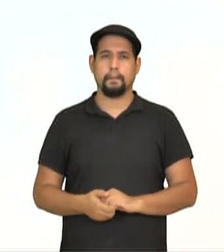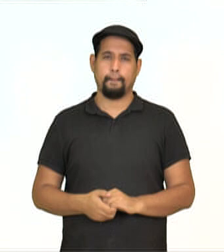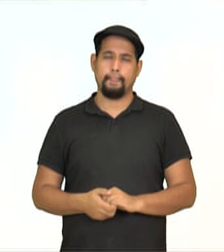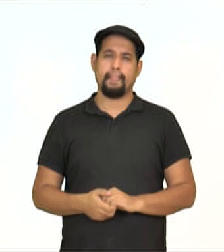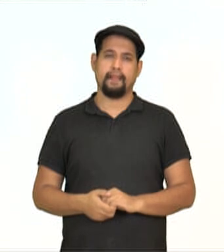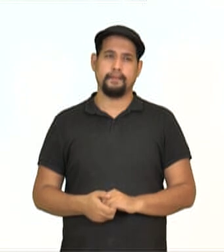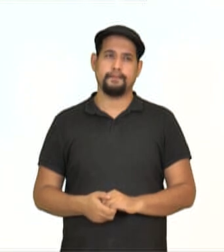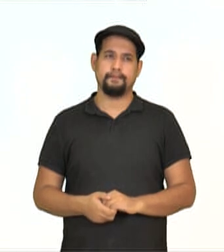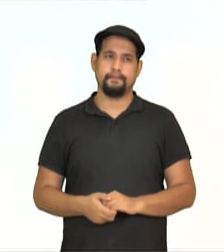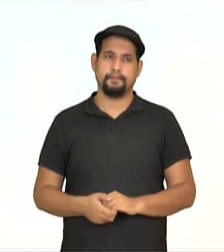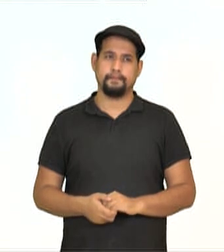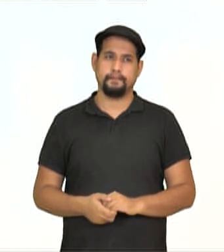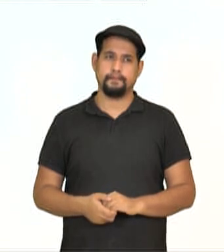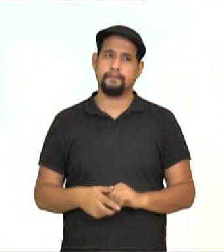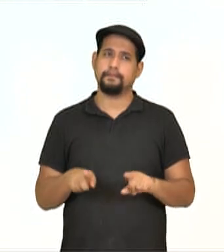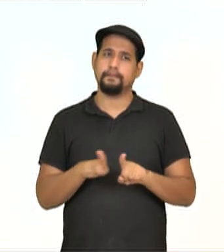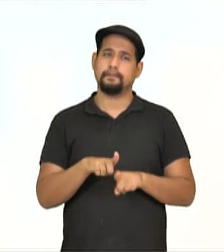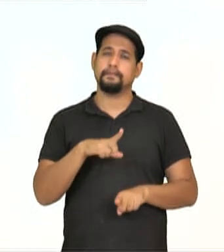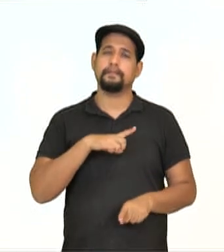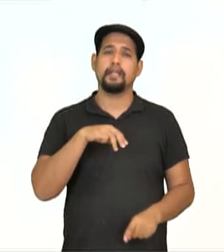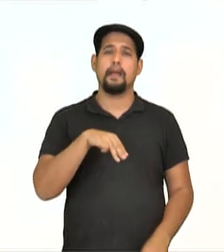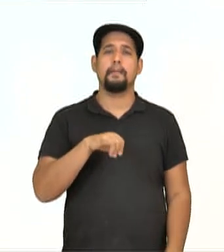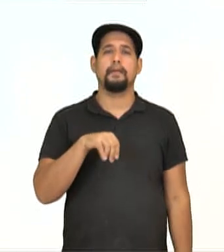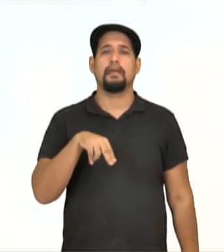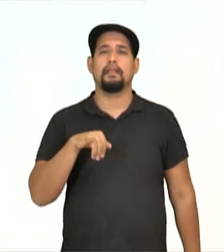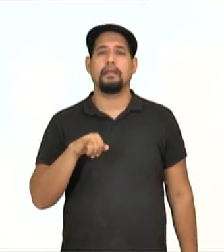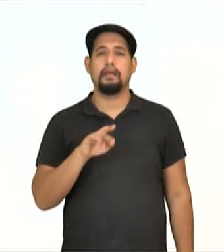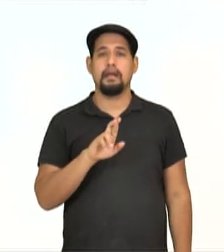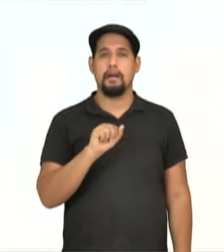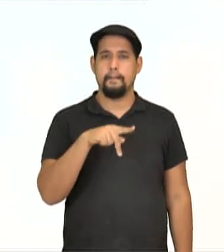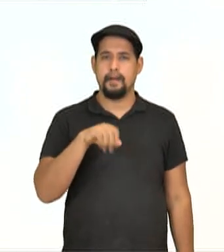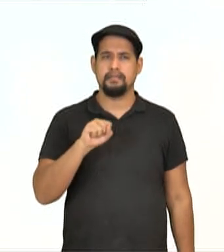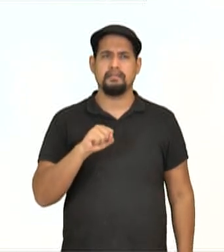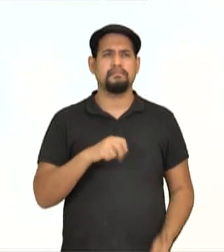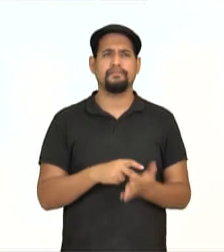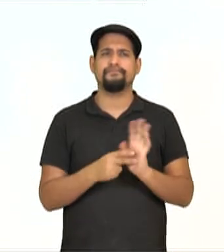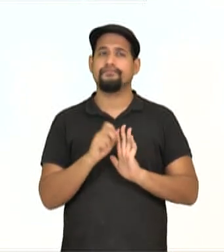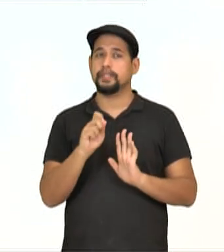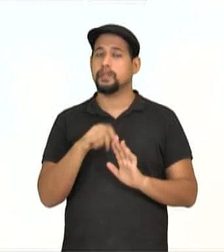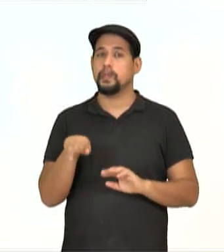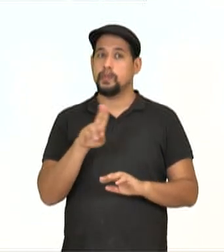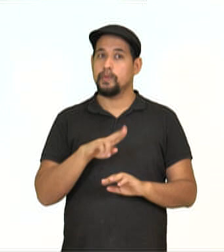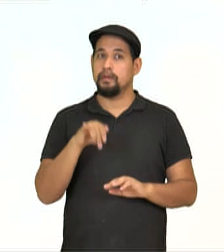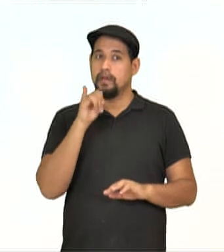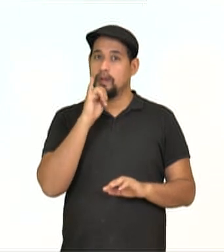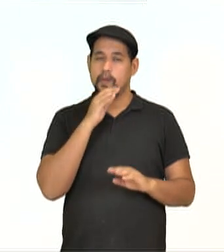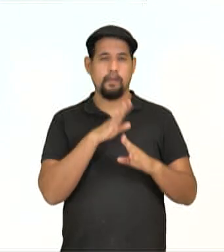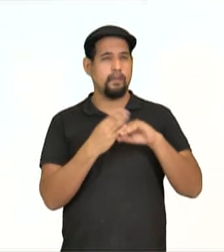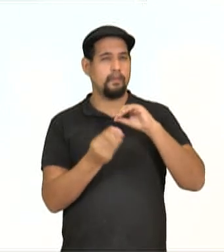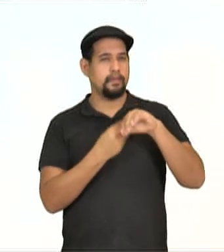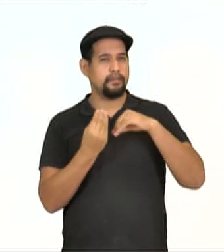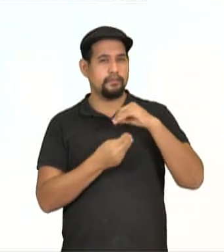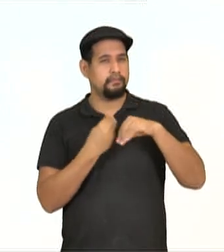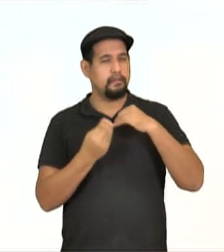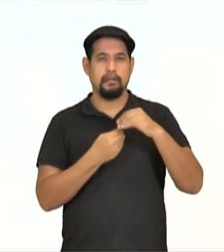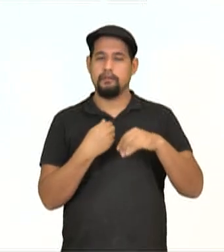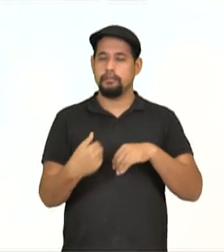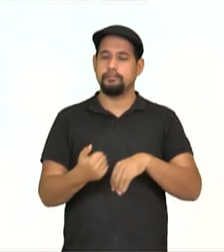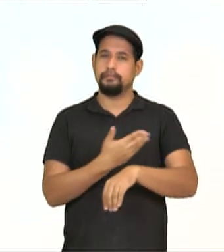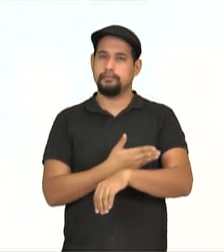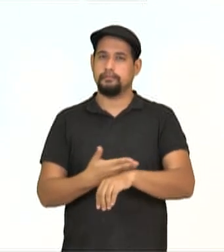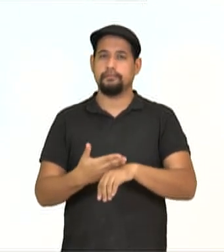tá? E daí nós temos as mini rampas, praticado em rampas que misturam os